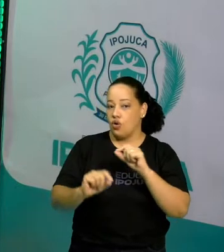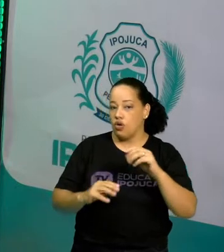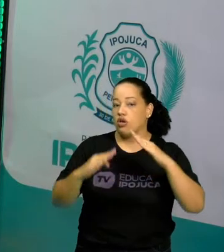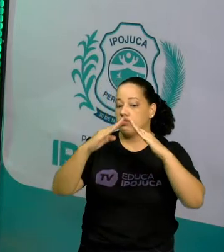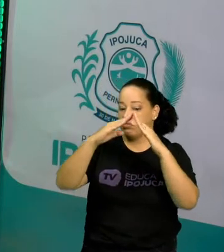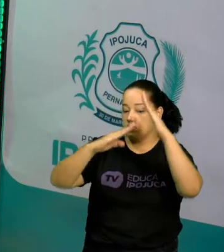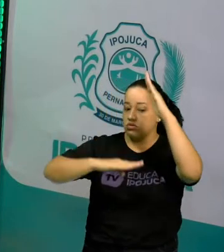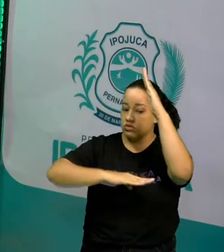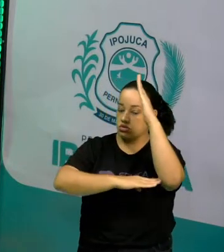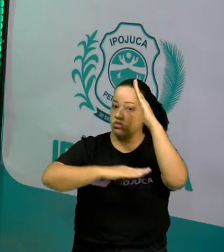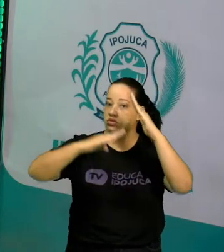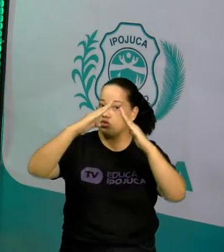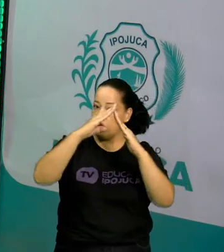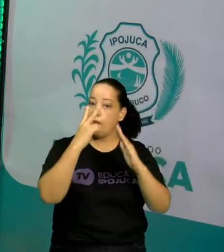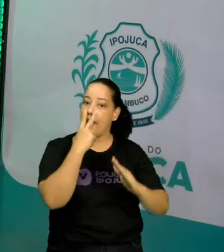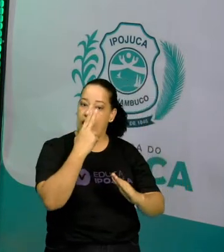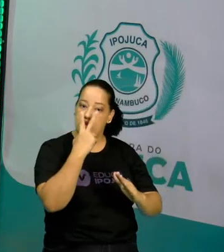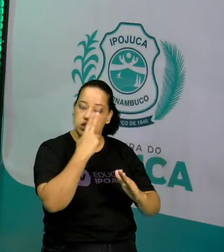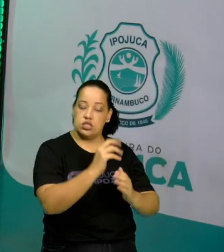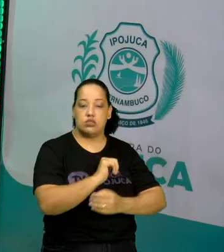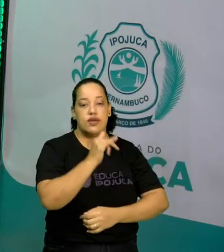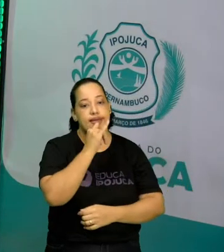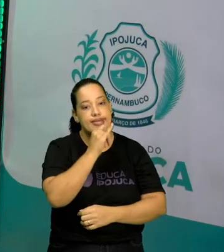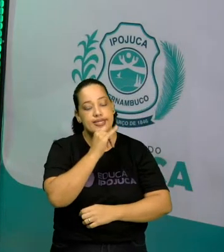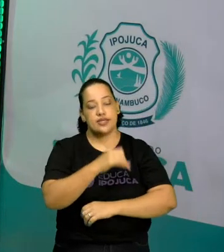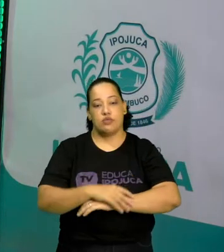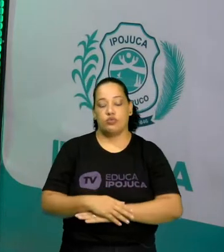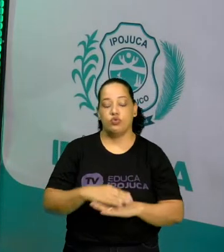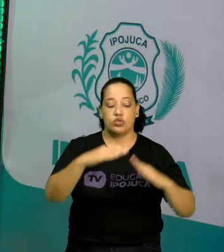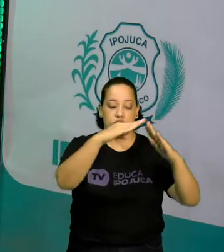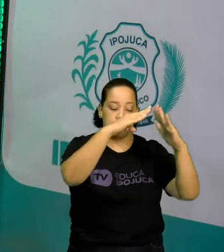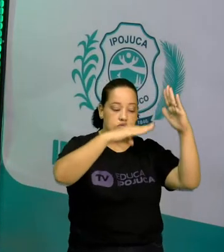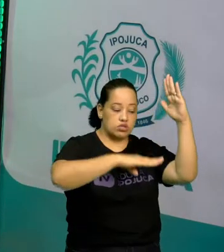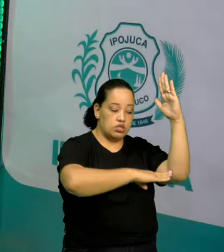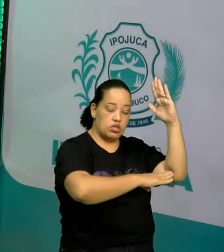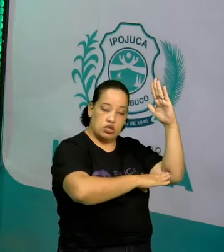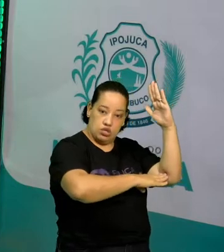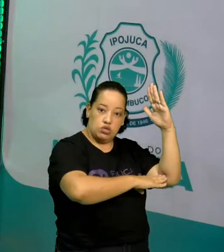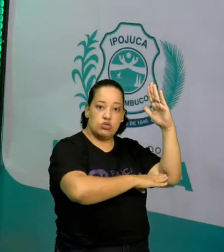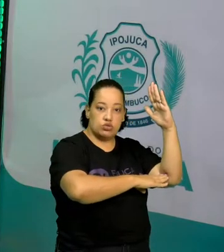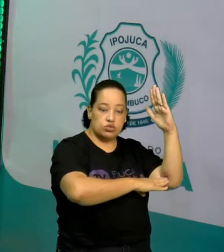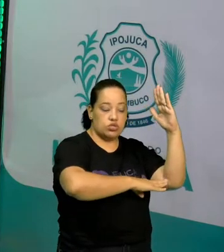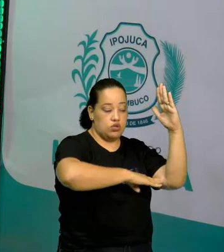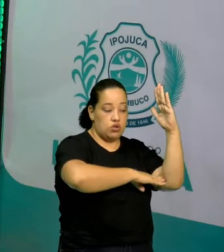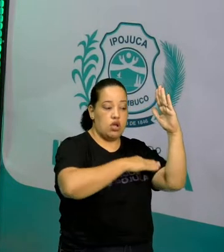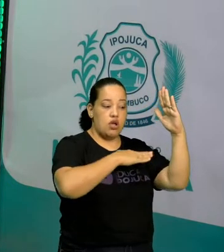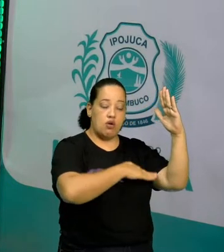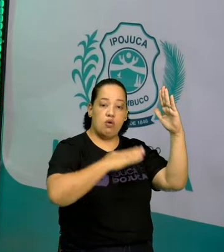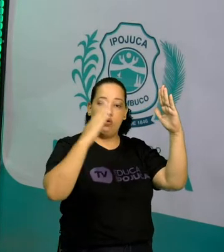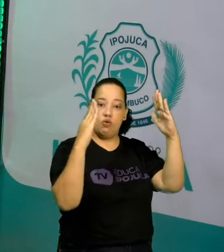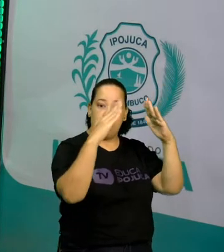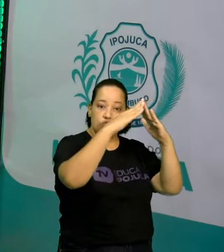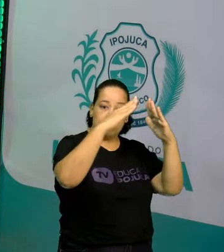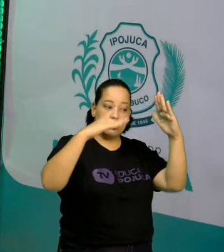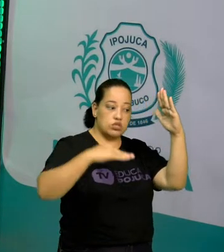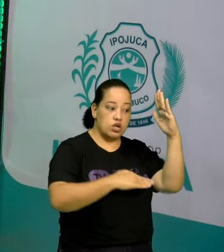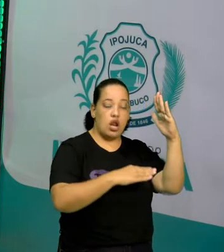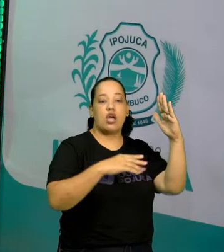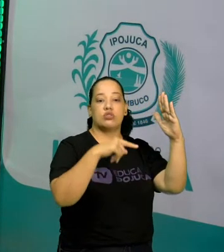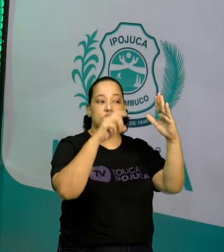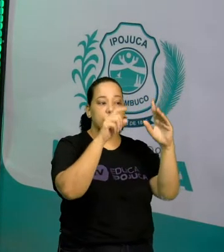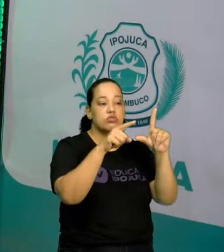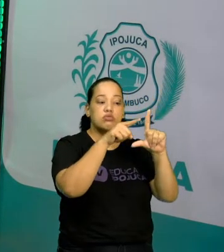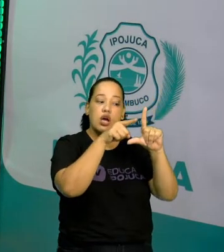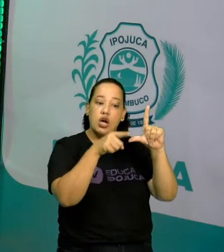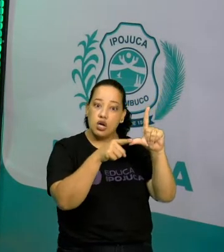congruentes. Dois triângulos são congruentes se os seus lados e os seus ângulos correspondentes